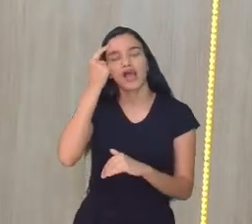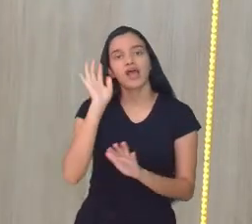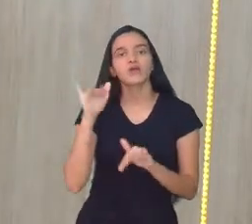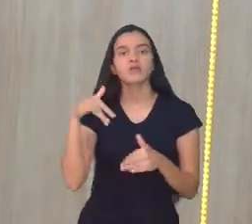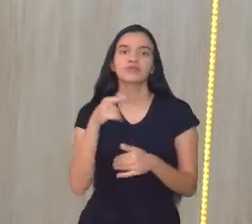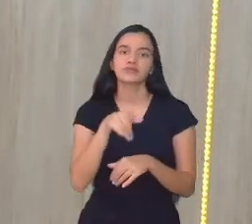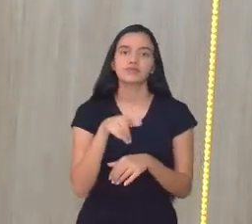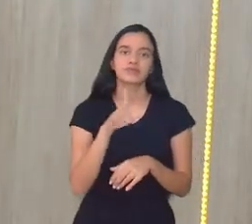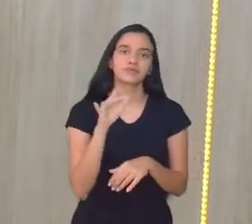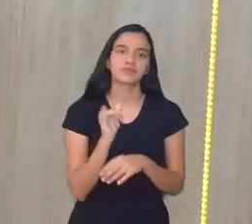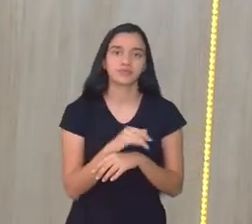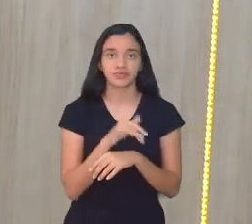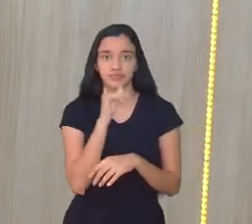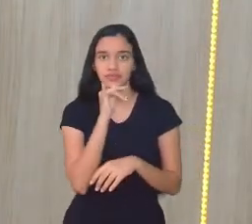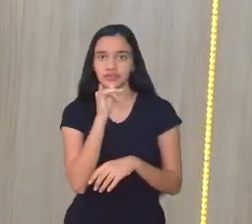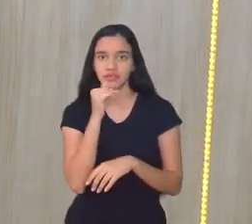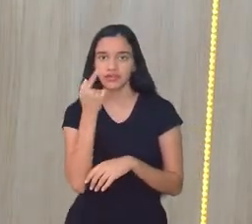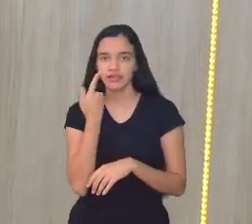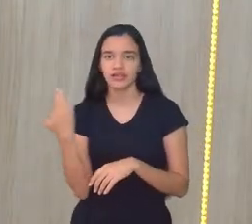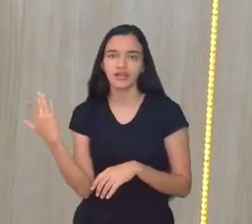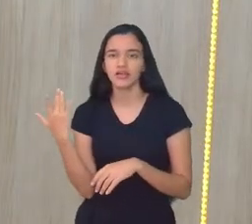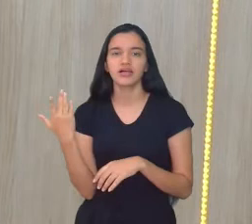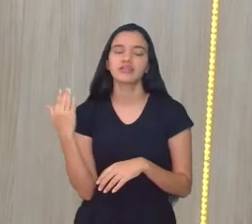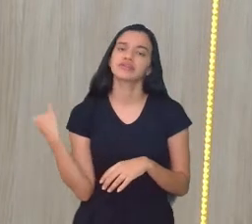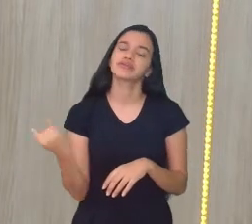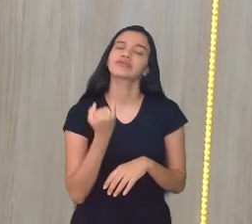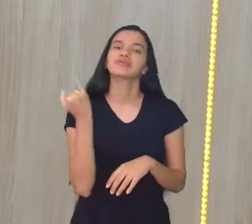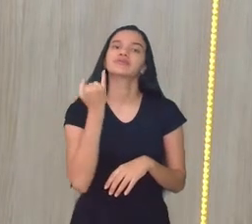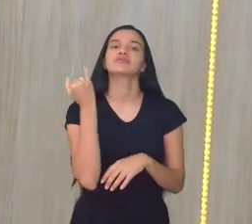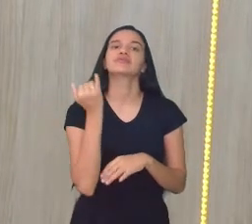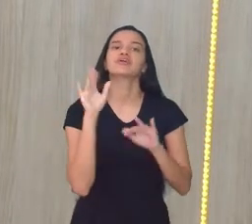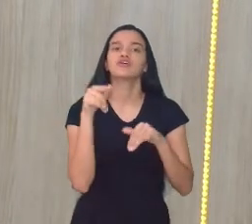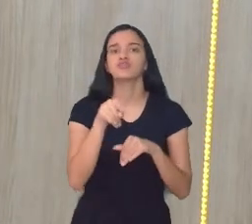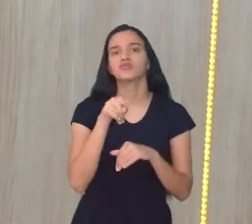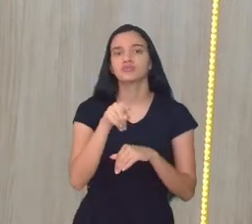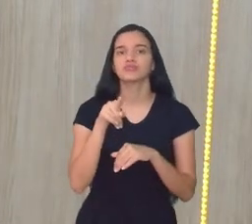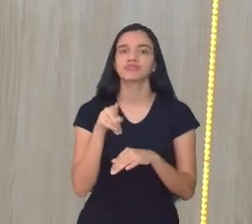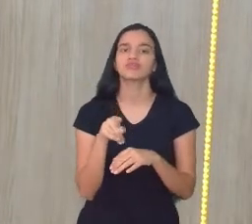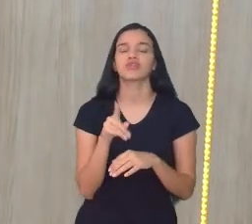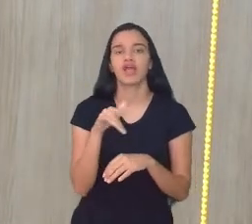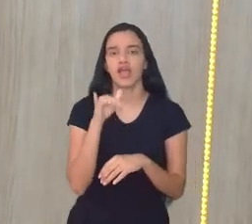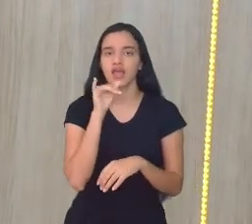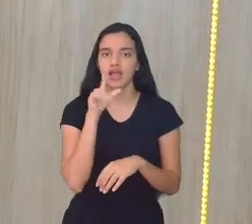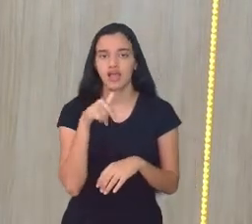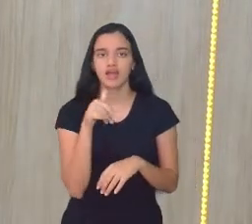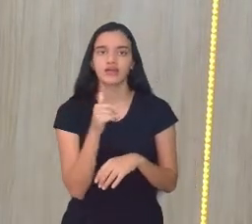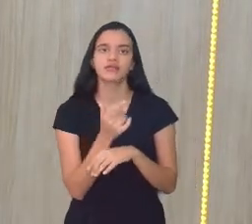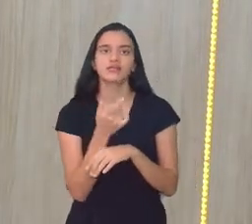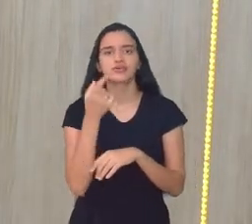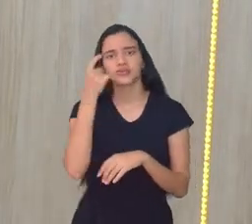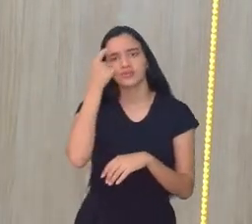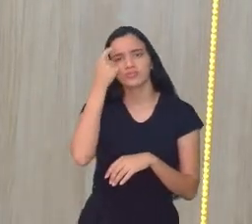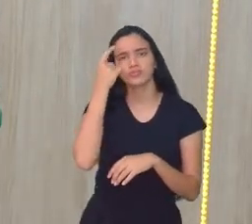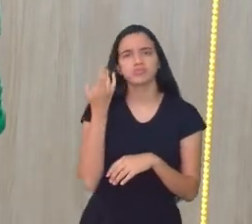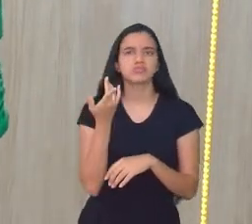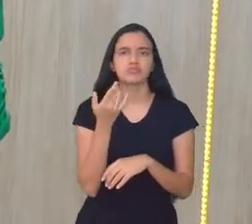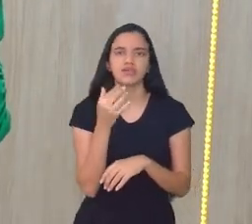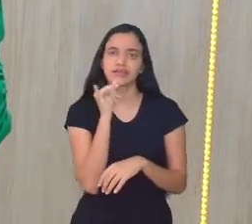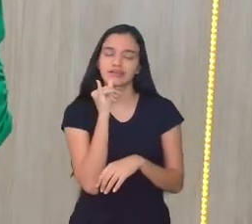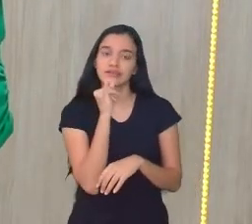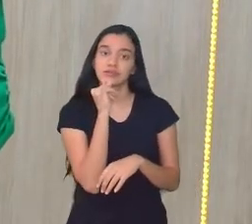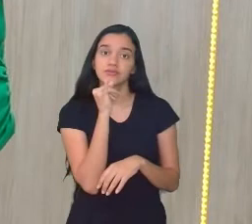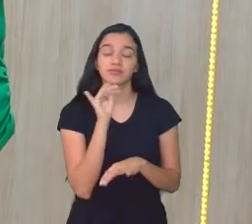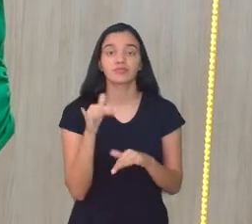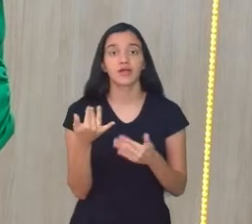Quando você destaca aqui, tira o que é importante, você está racionalizando, né? Você